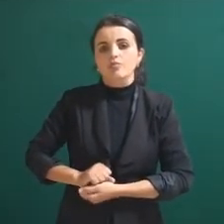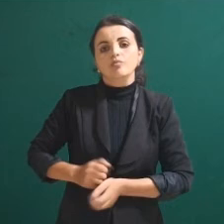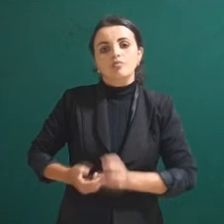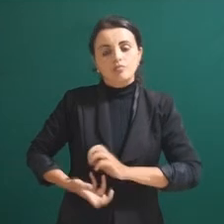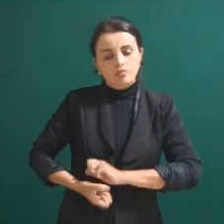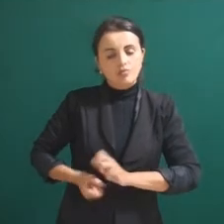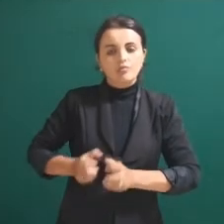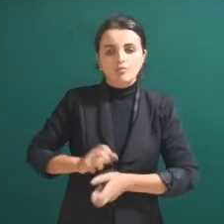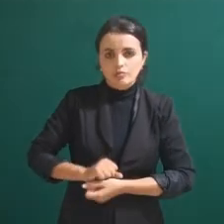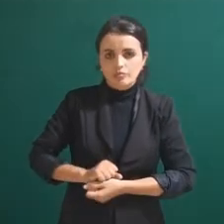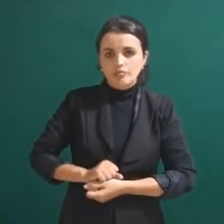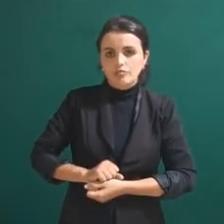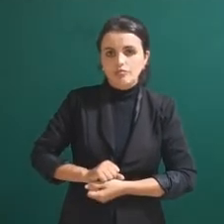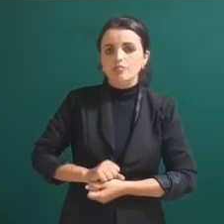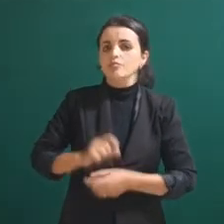um